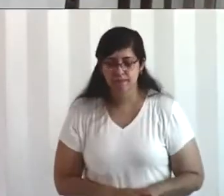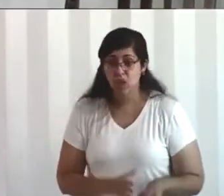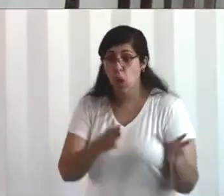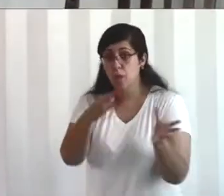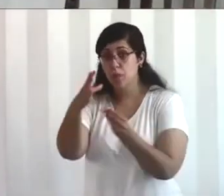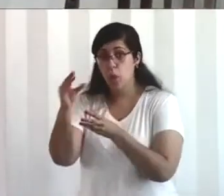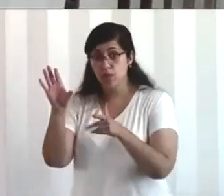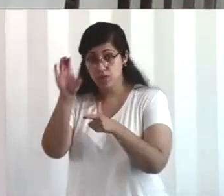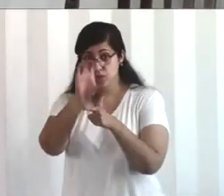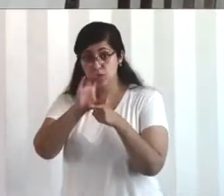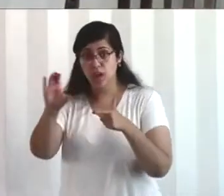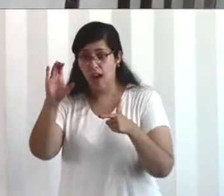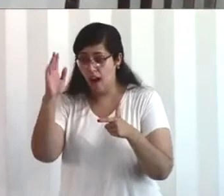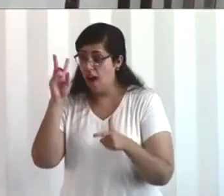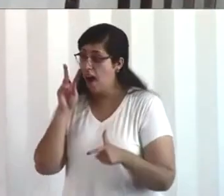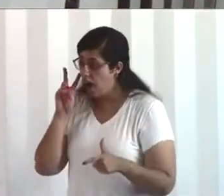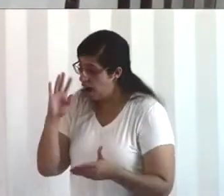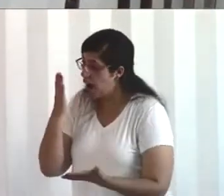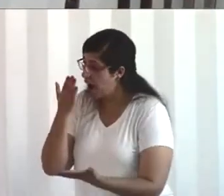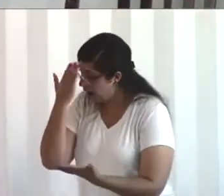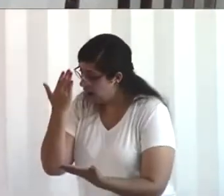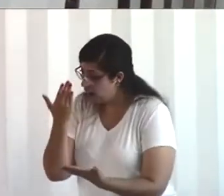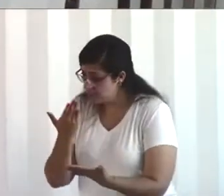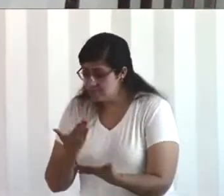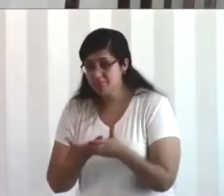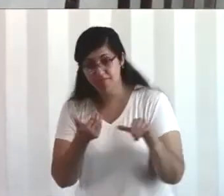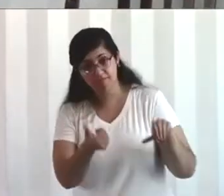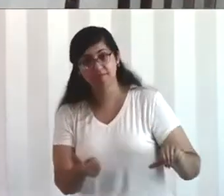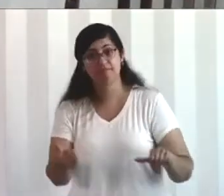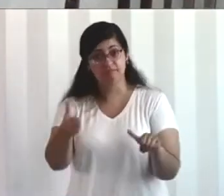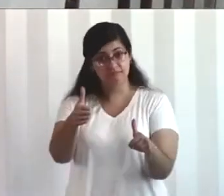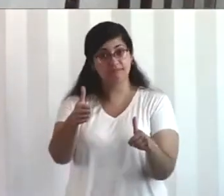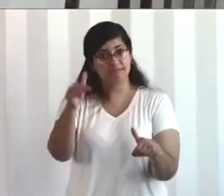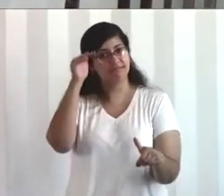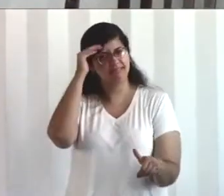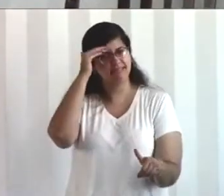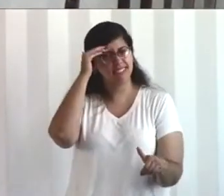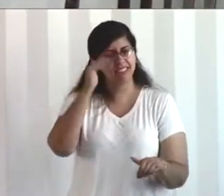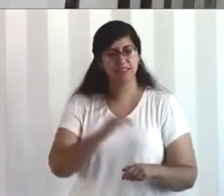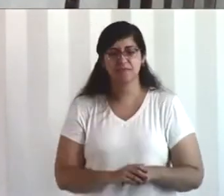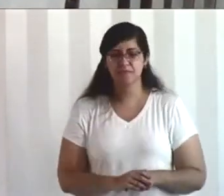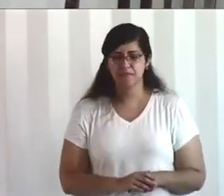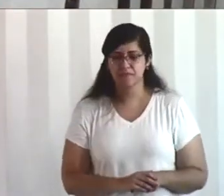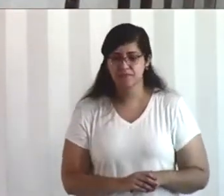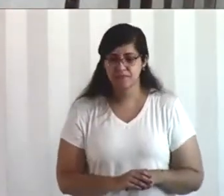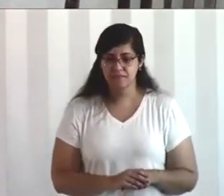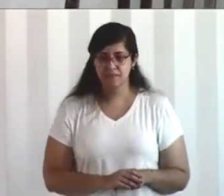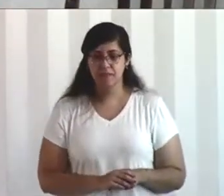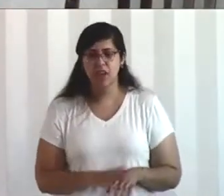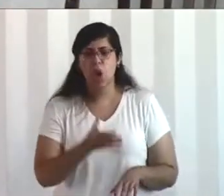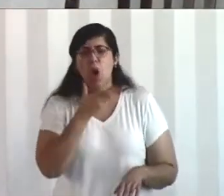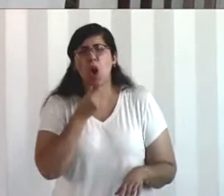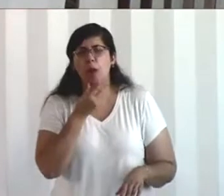ouvindo, criam e eram batizados. Olha, o Crispo era o chefe da